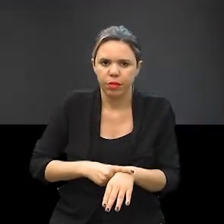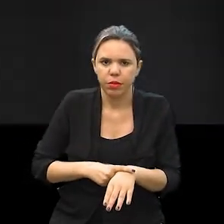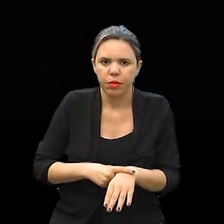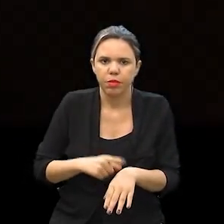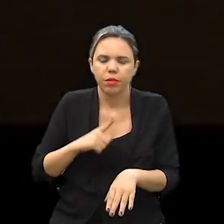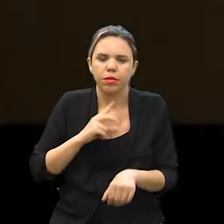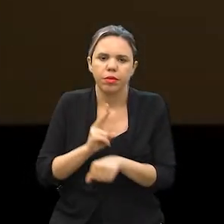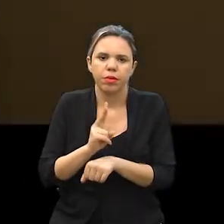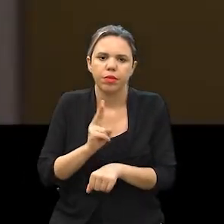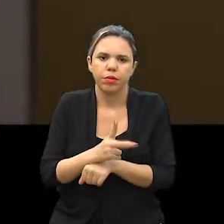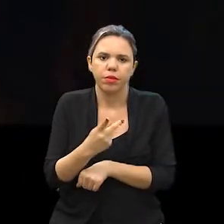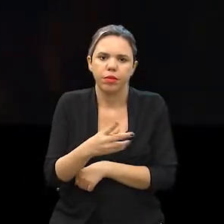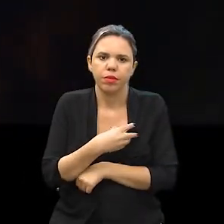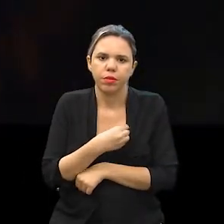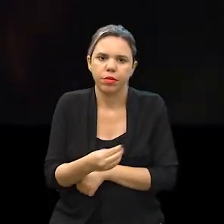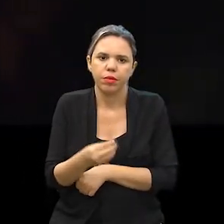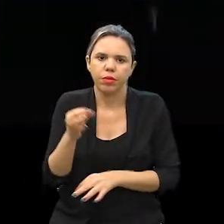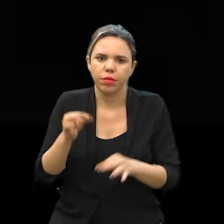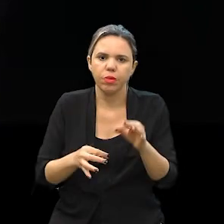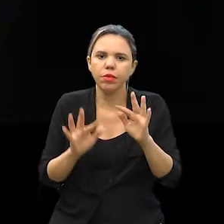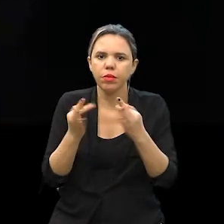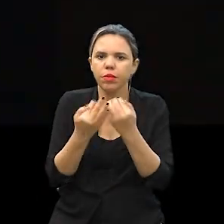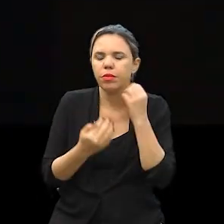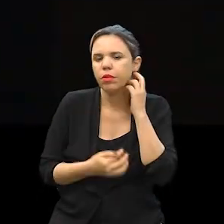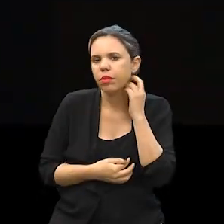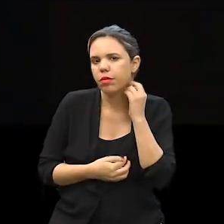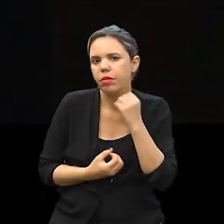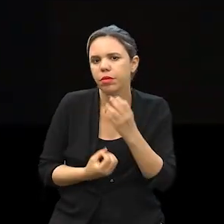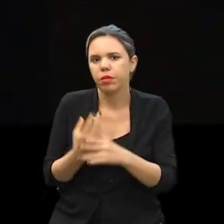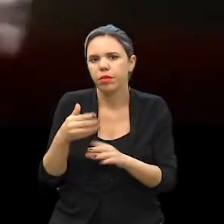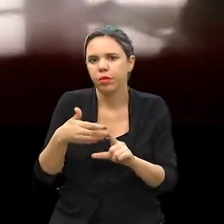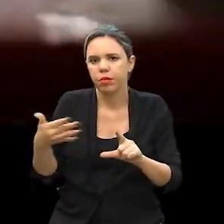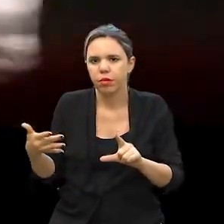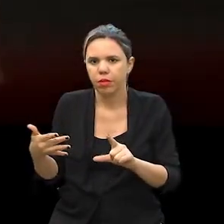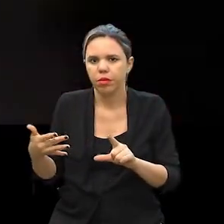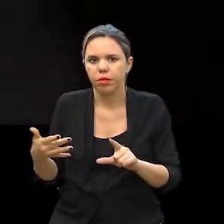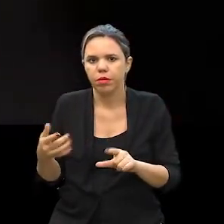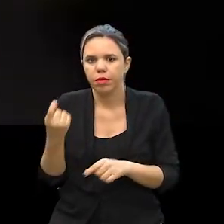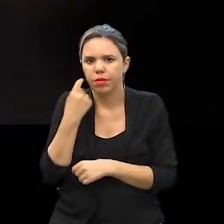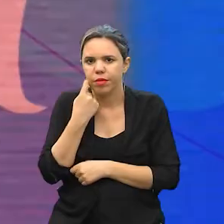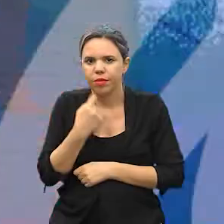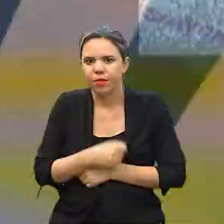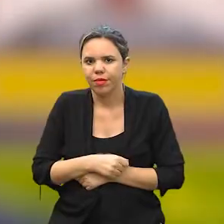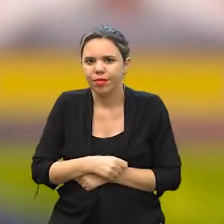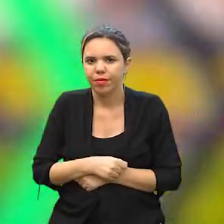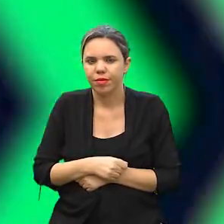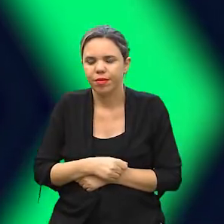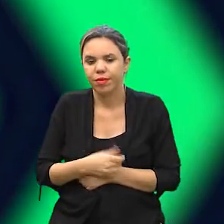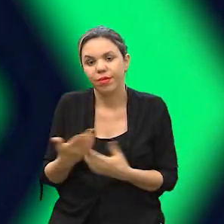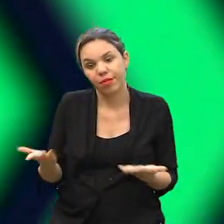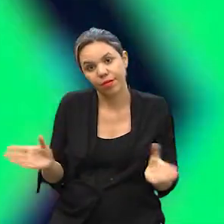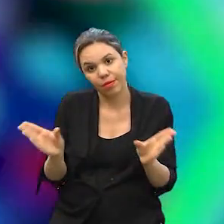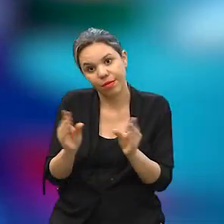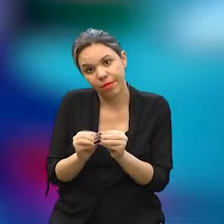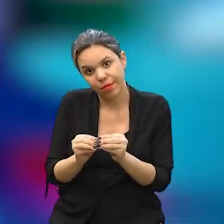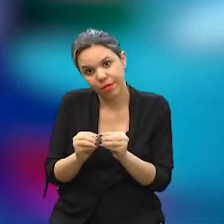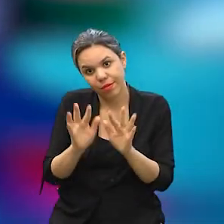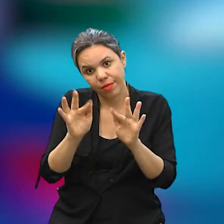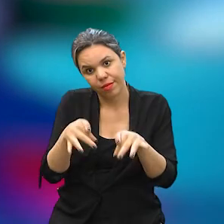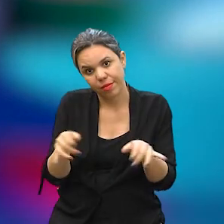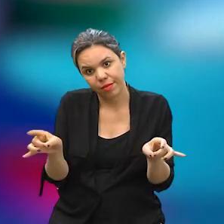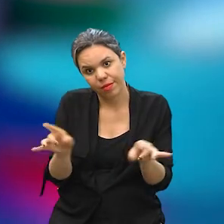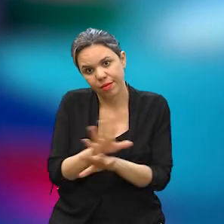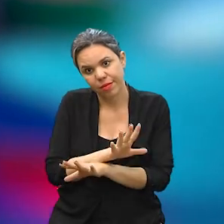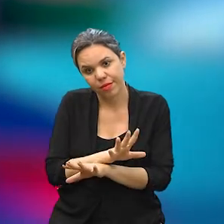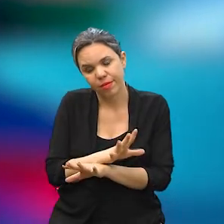tem de proteger a filha. Justiça em Família estreia na Netflix nesta sexta. É isso aí, moçada. Fim de